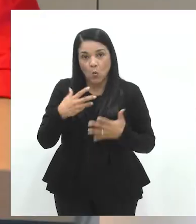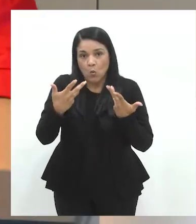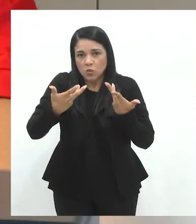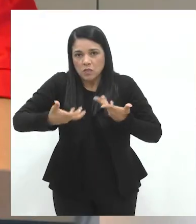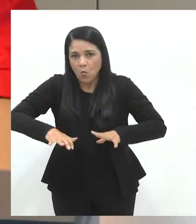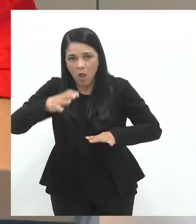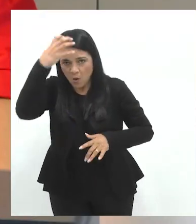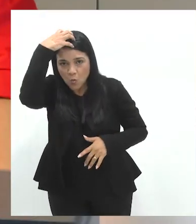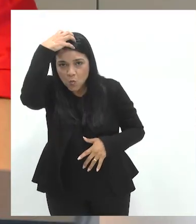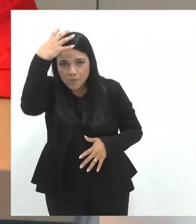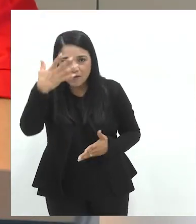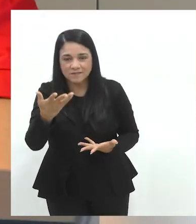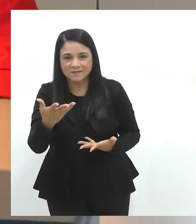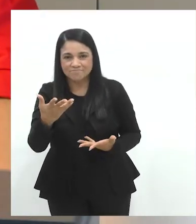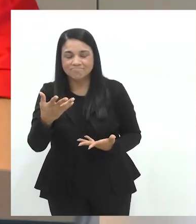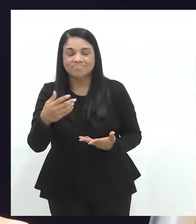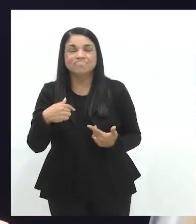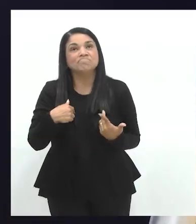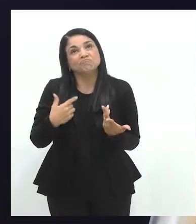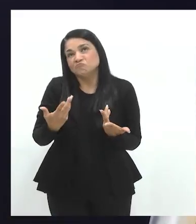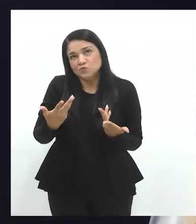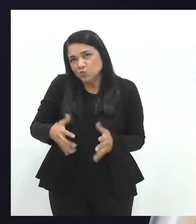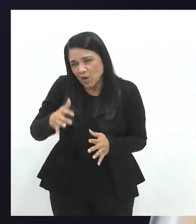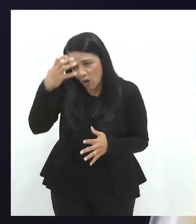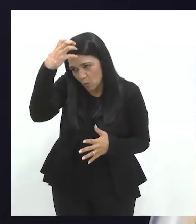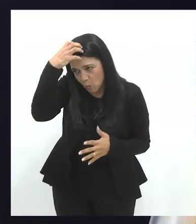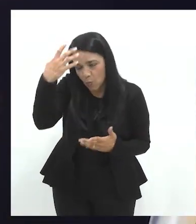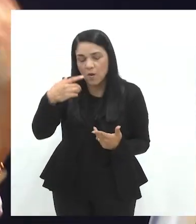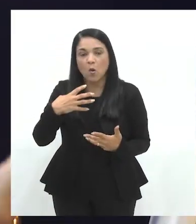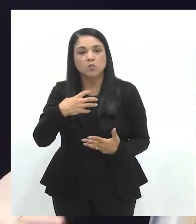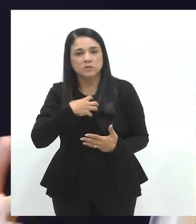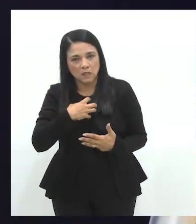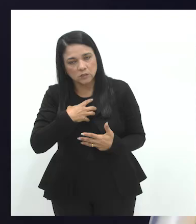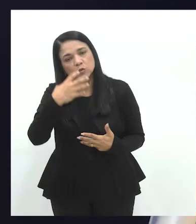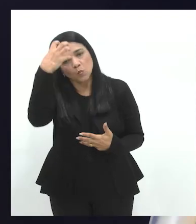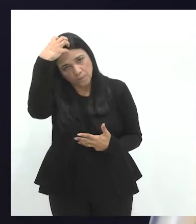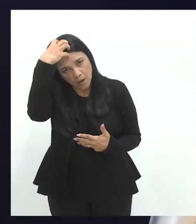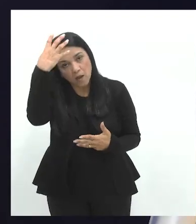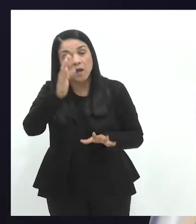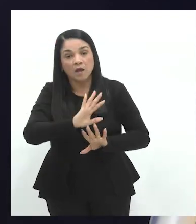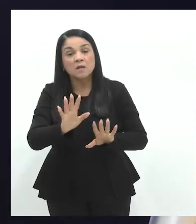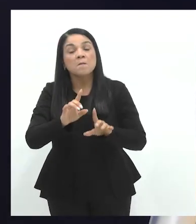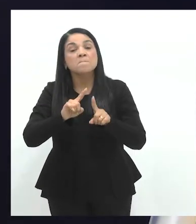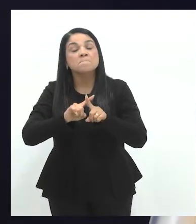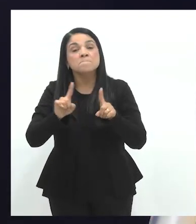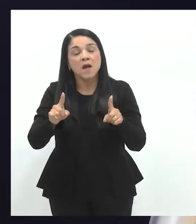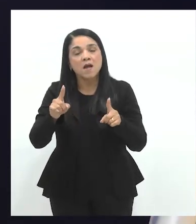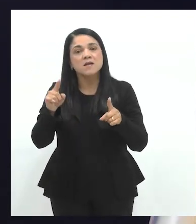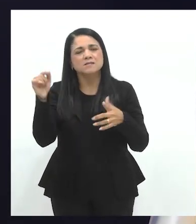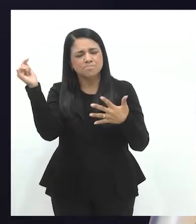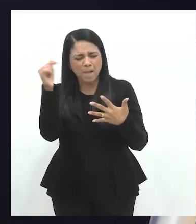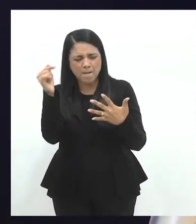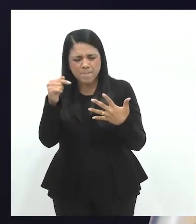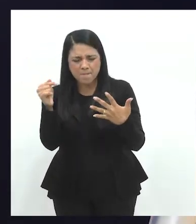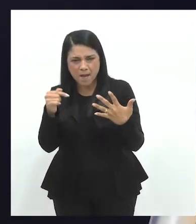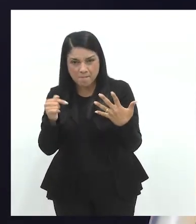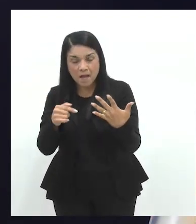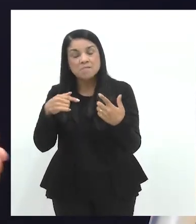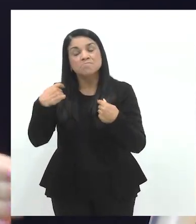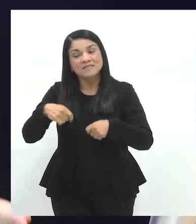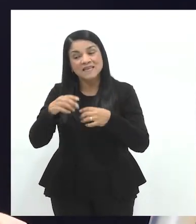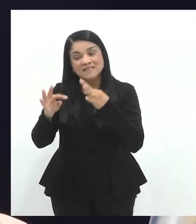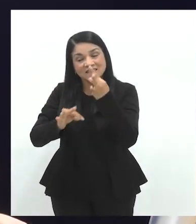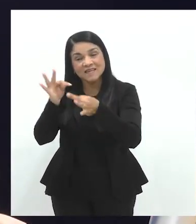quer carregar essa culpa? não quer carregar culpa ou então se sente culpado, mas são questões que precisam ser